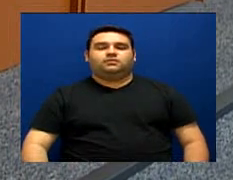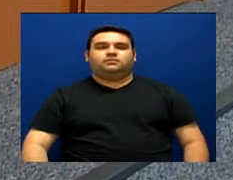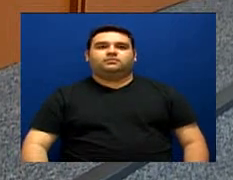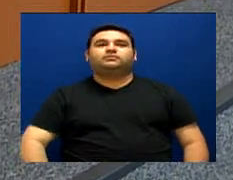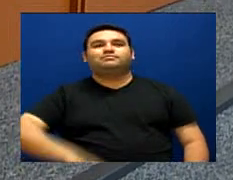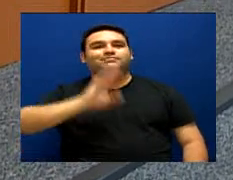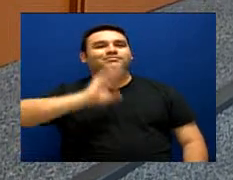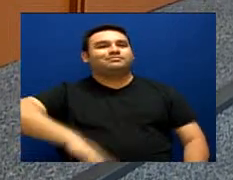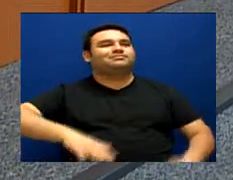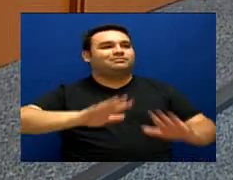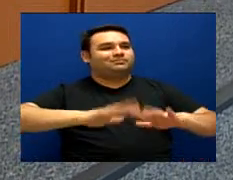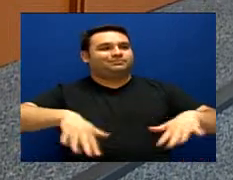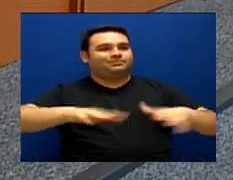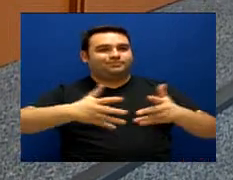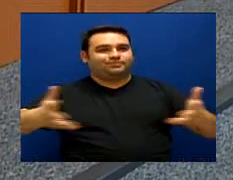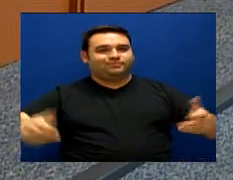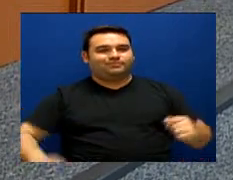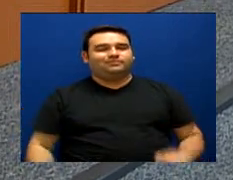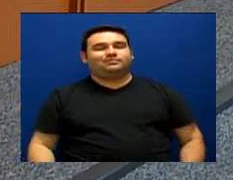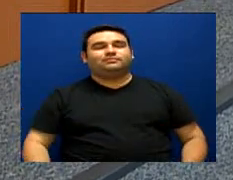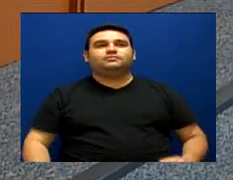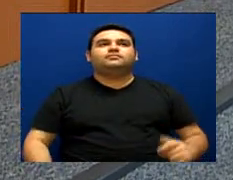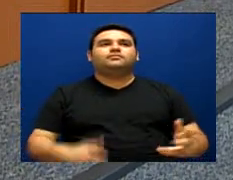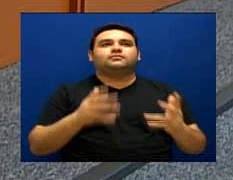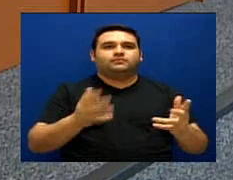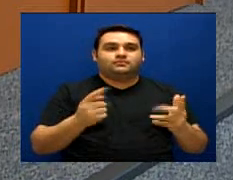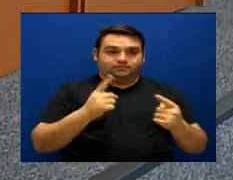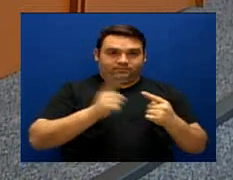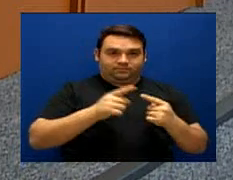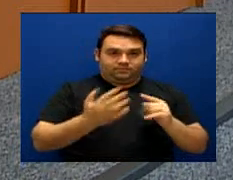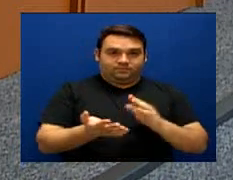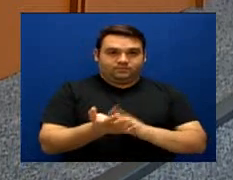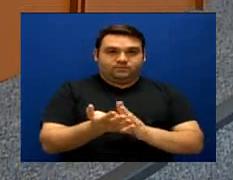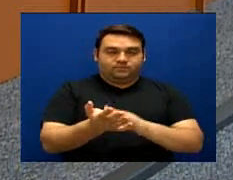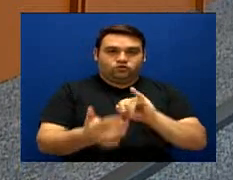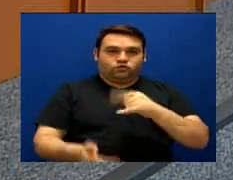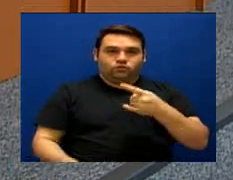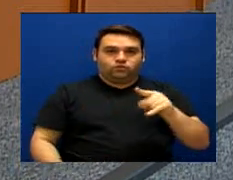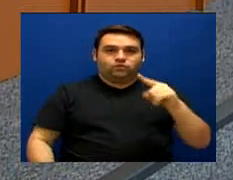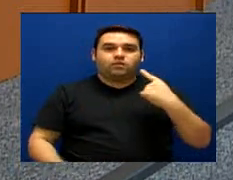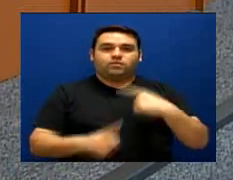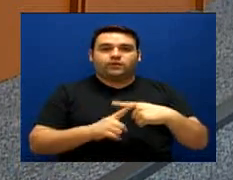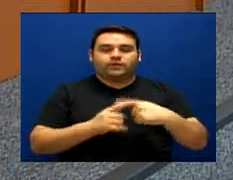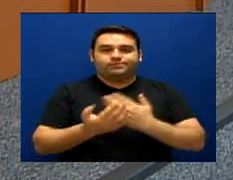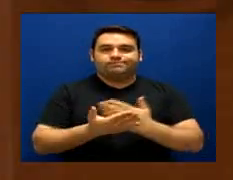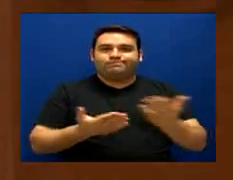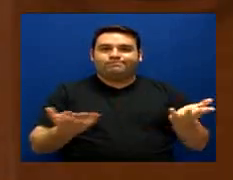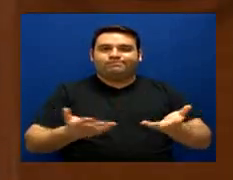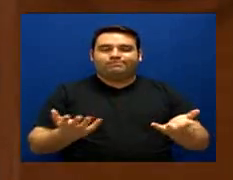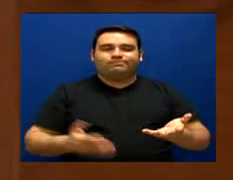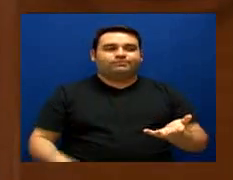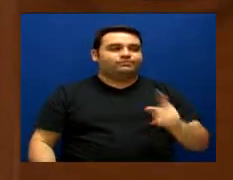Boa tarde a todos. Eu gostaria de parabenizá-lo, João, pela iniciativa.